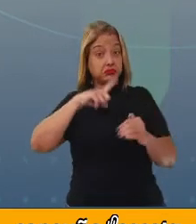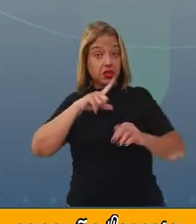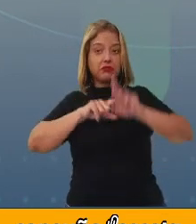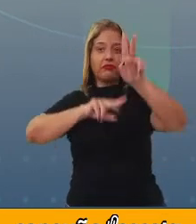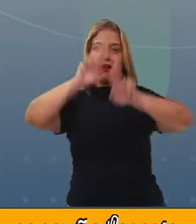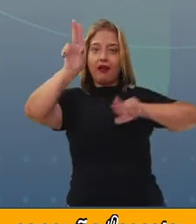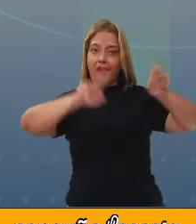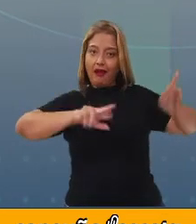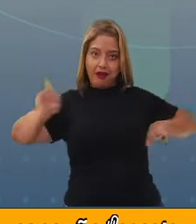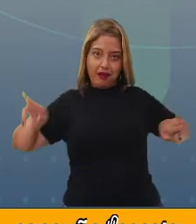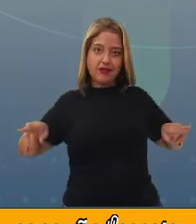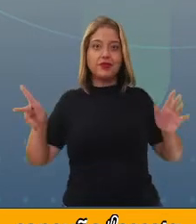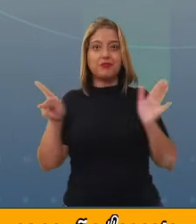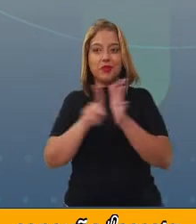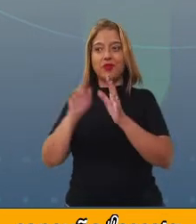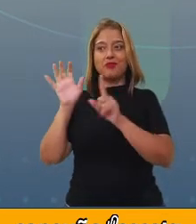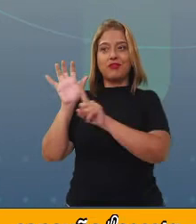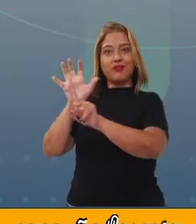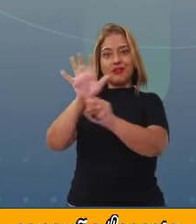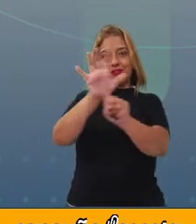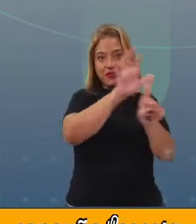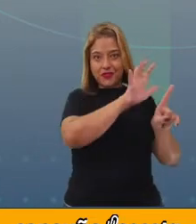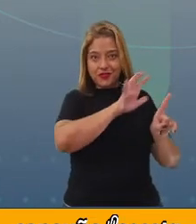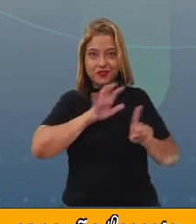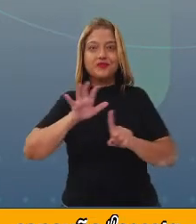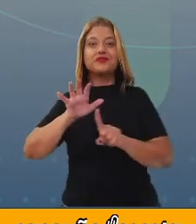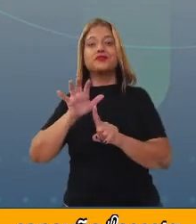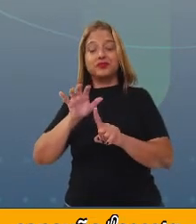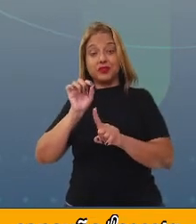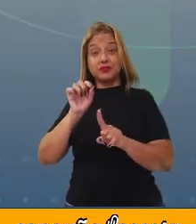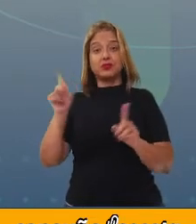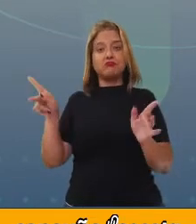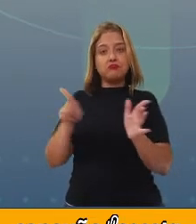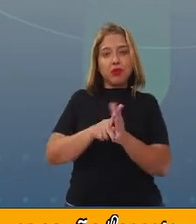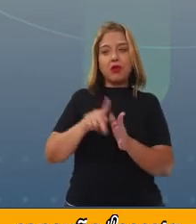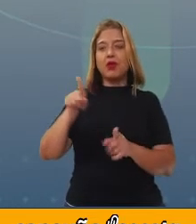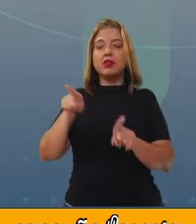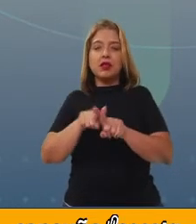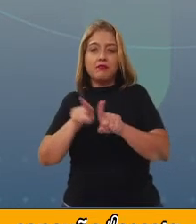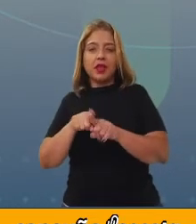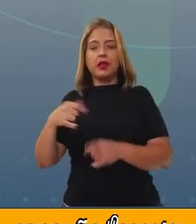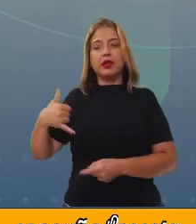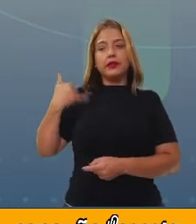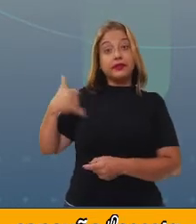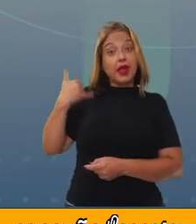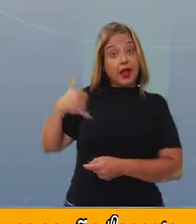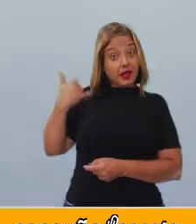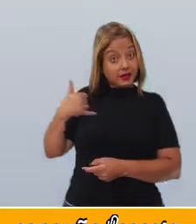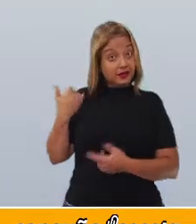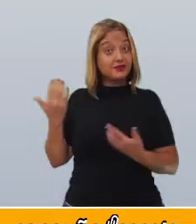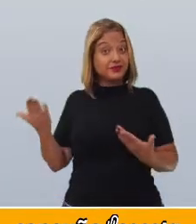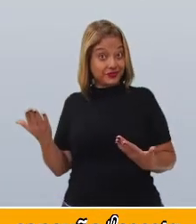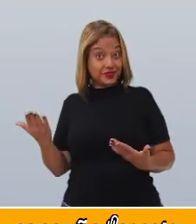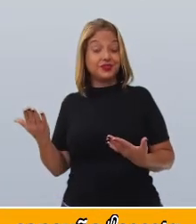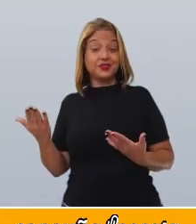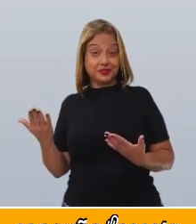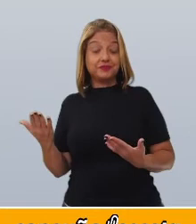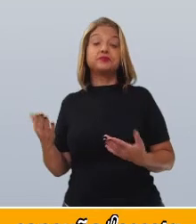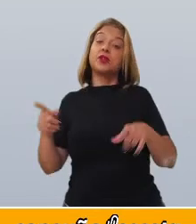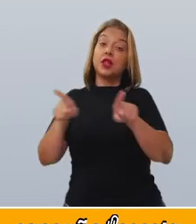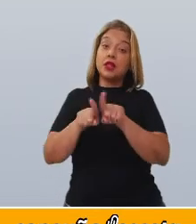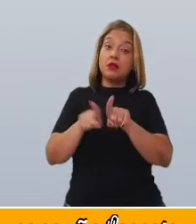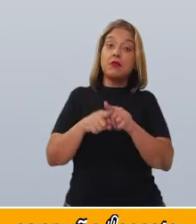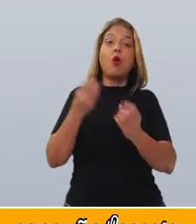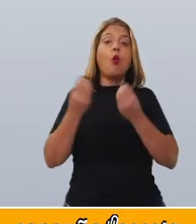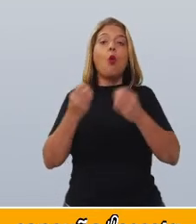é influenciada por esses valores, que é influenciada pela faixa etária das pessoas, que é influenciada pela